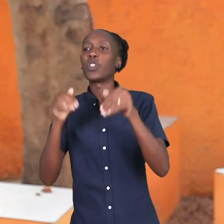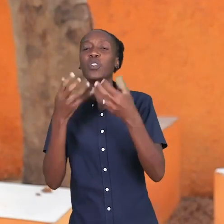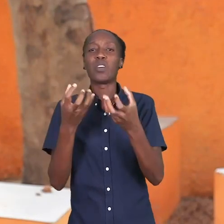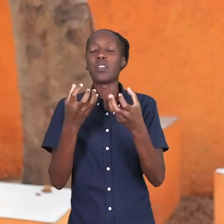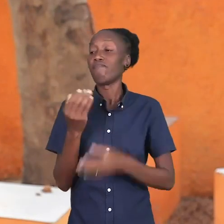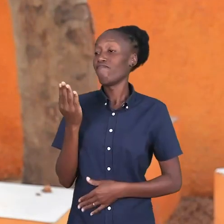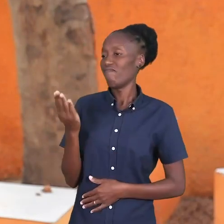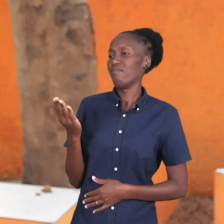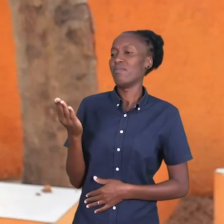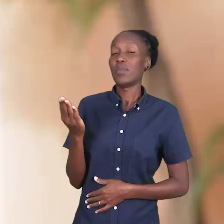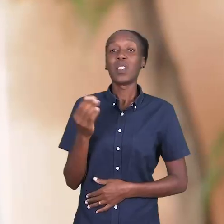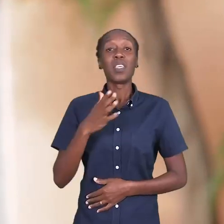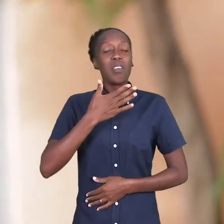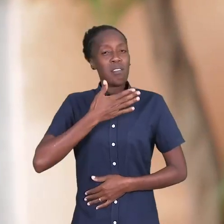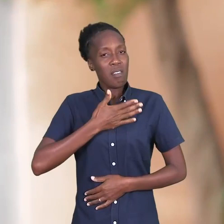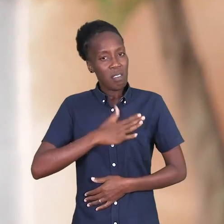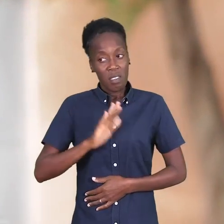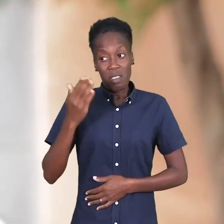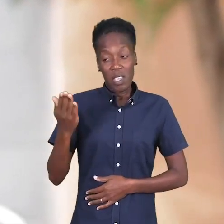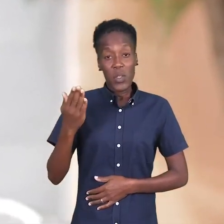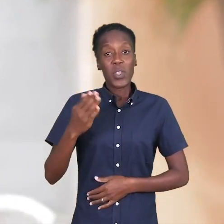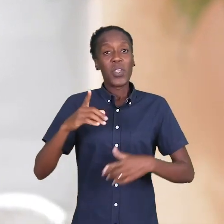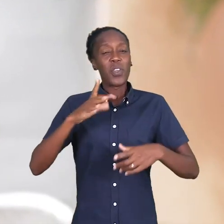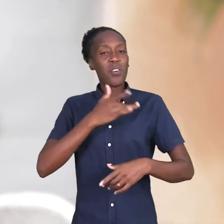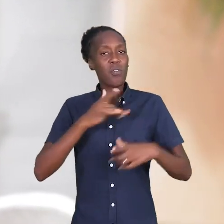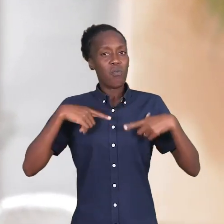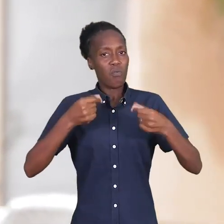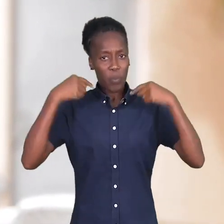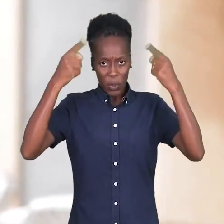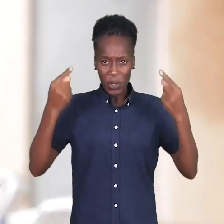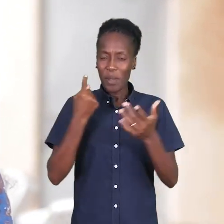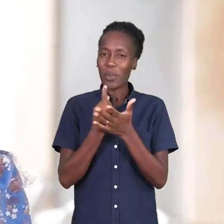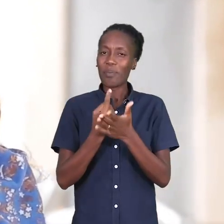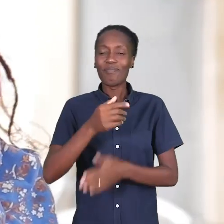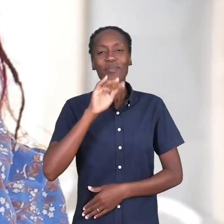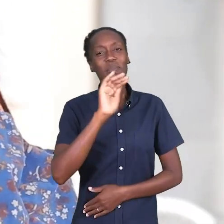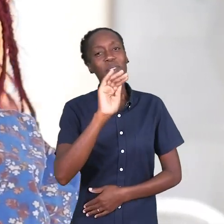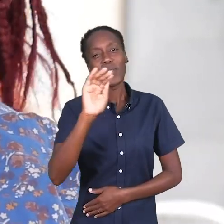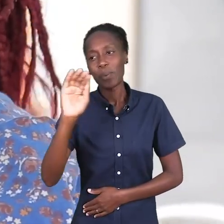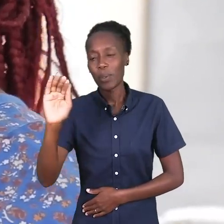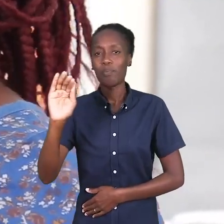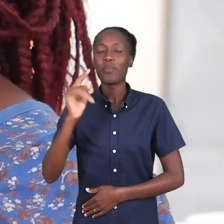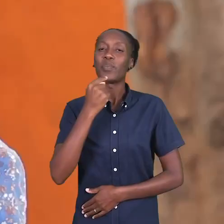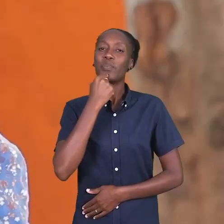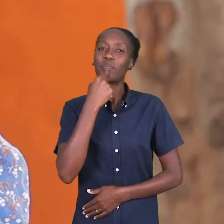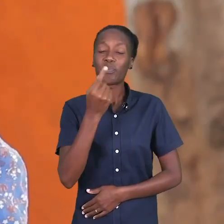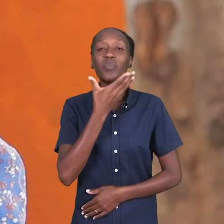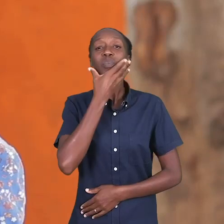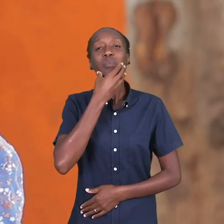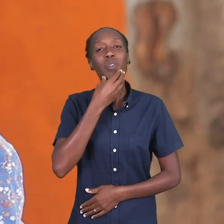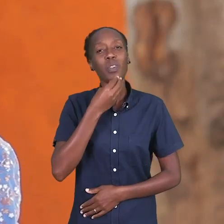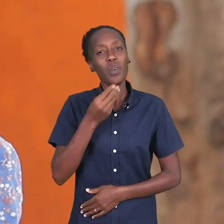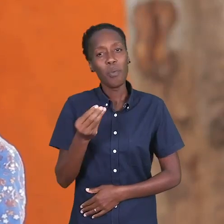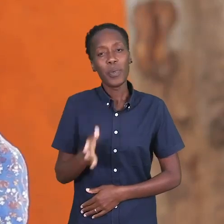que nunca desistir por causa disso aí. Por causa disso e pela vontade de casar, ela deixa um alerta. Por meu